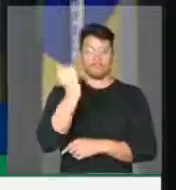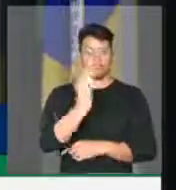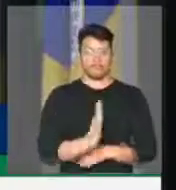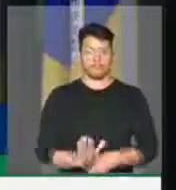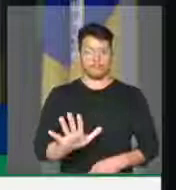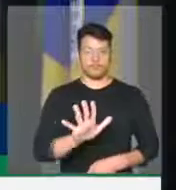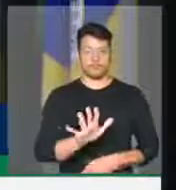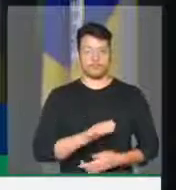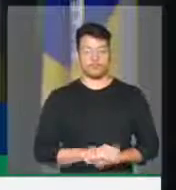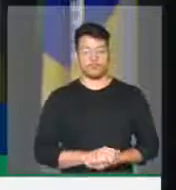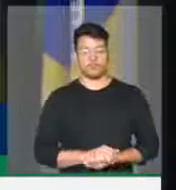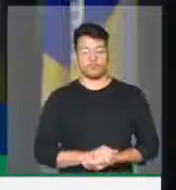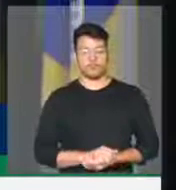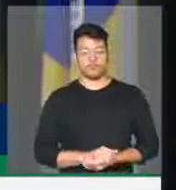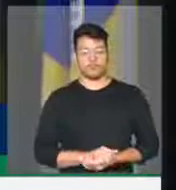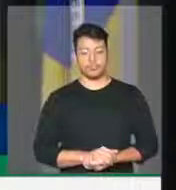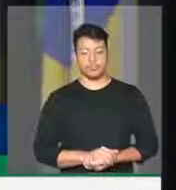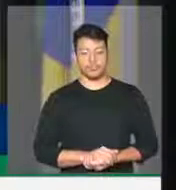brasileiro. Pois bem,